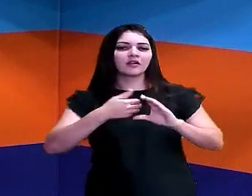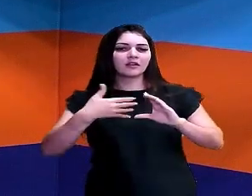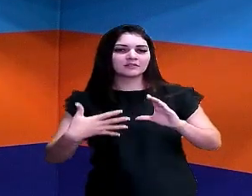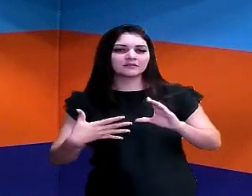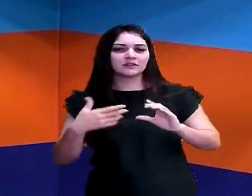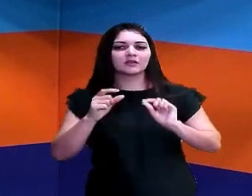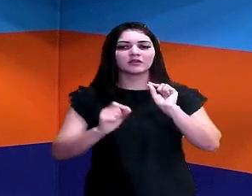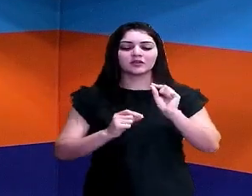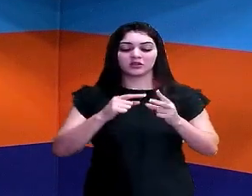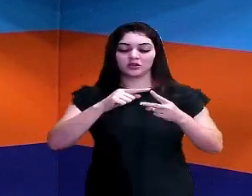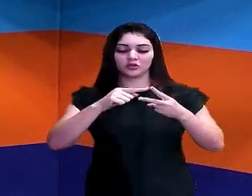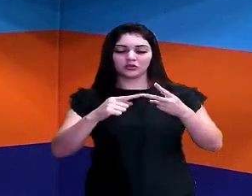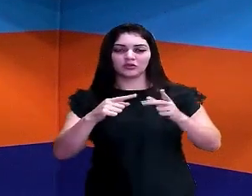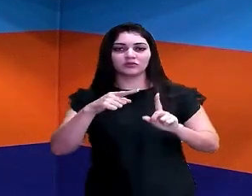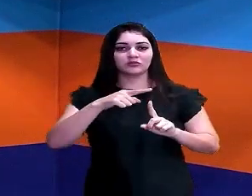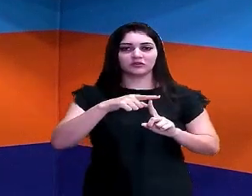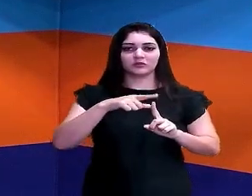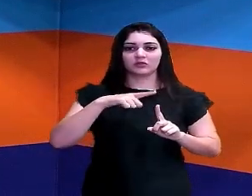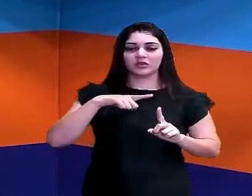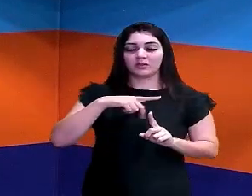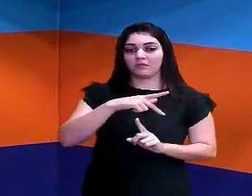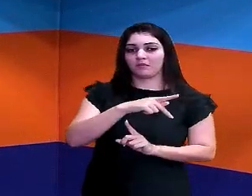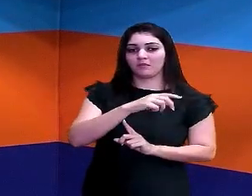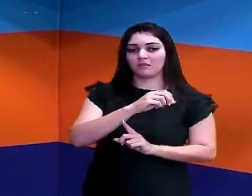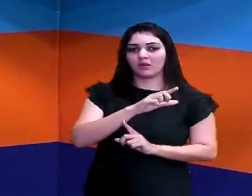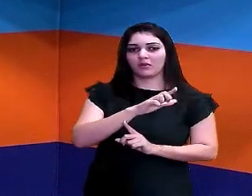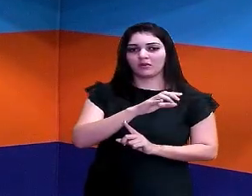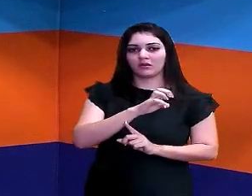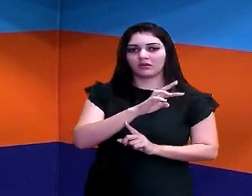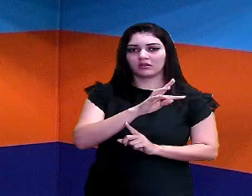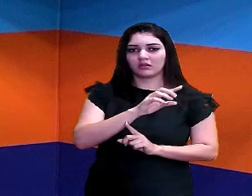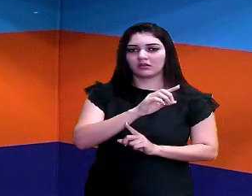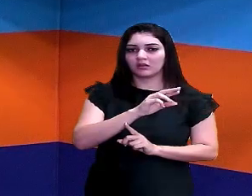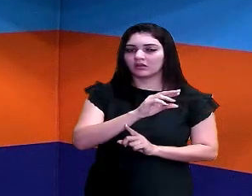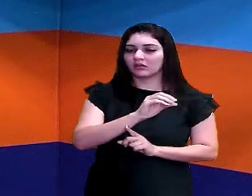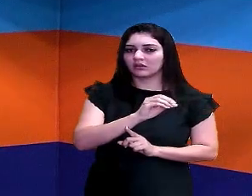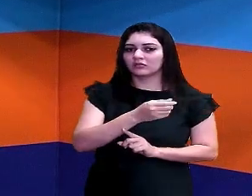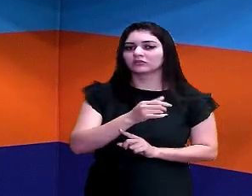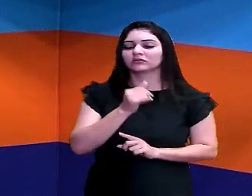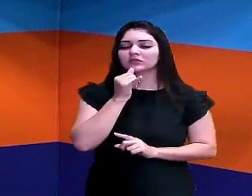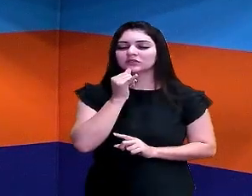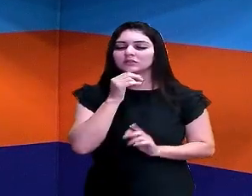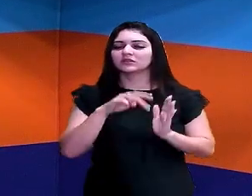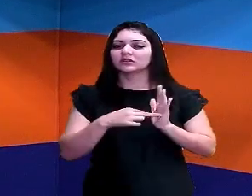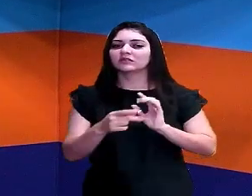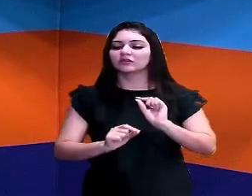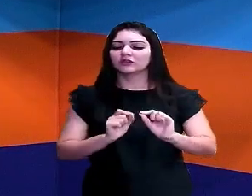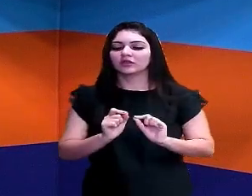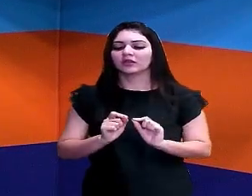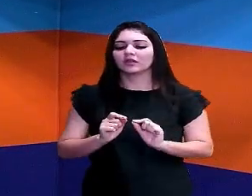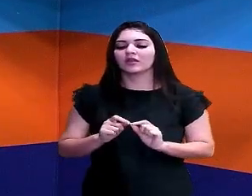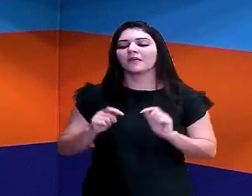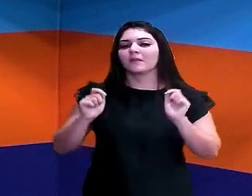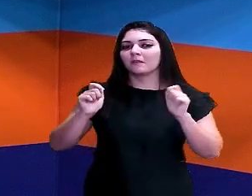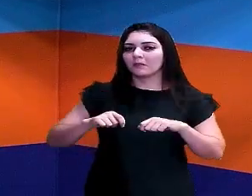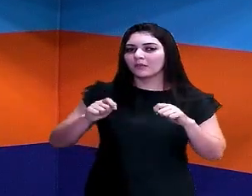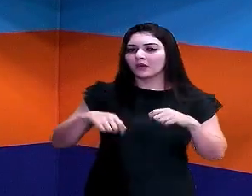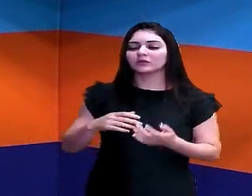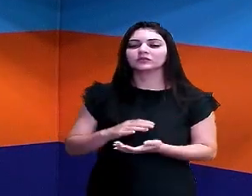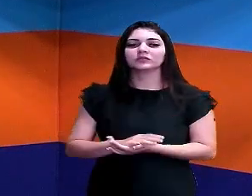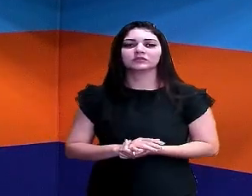tipos. Os poliedros, que aí significa que poli, muitos, e edros,